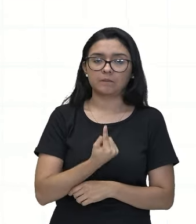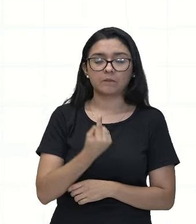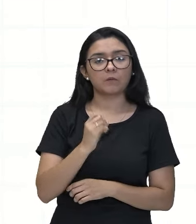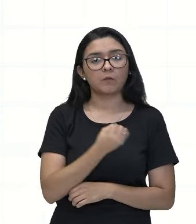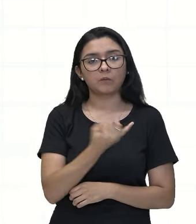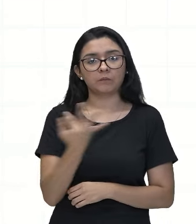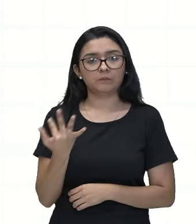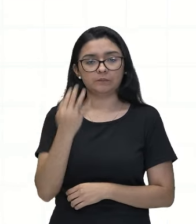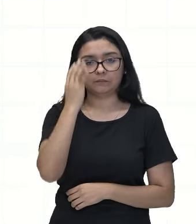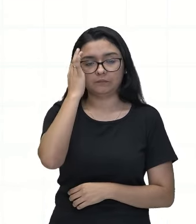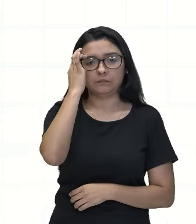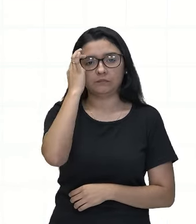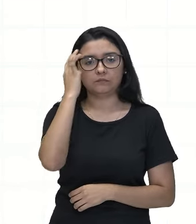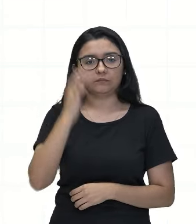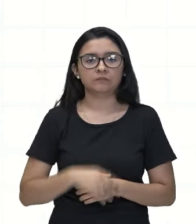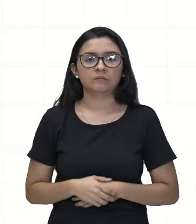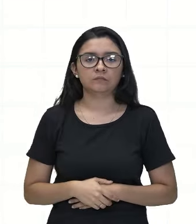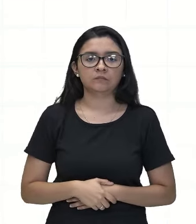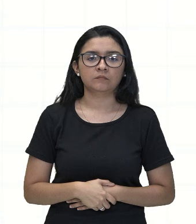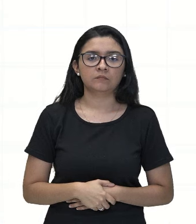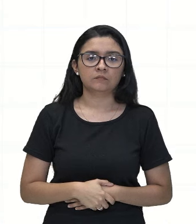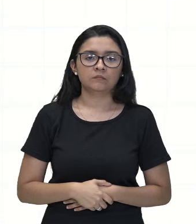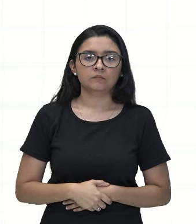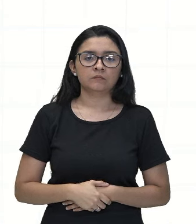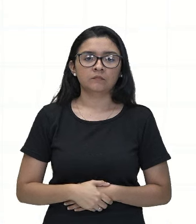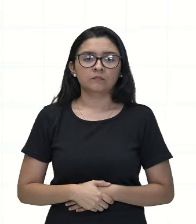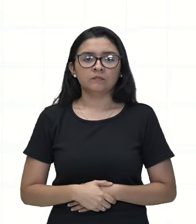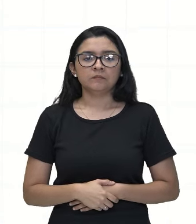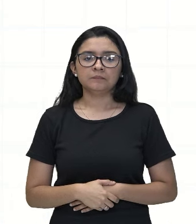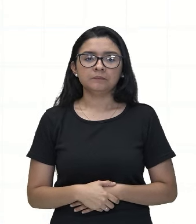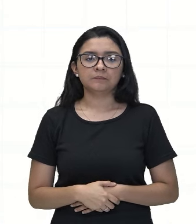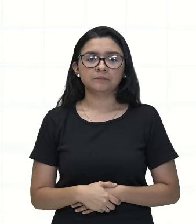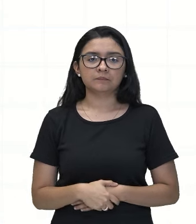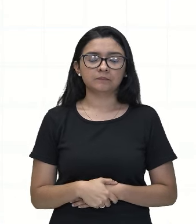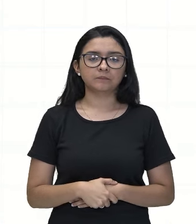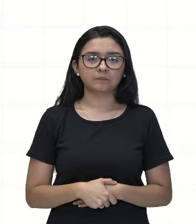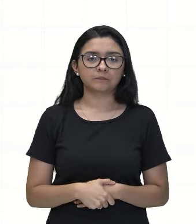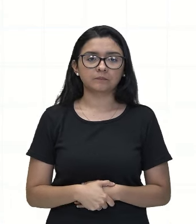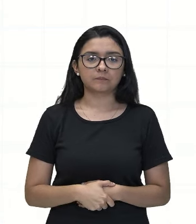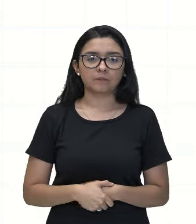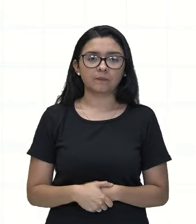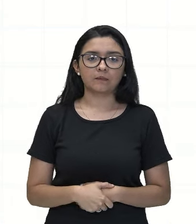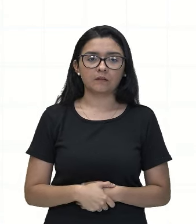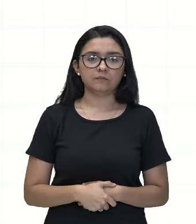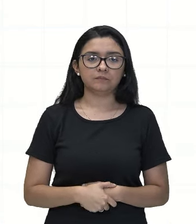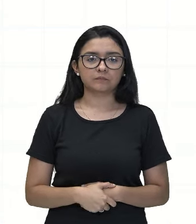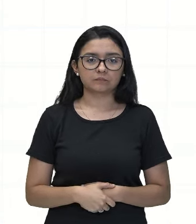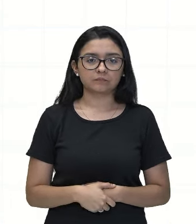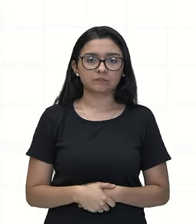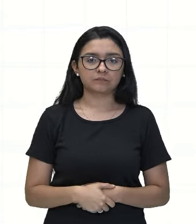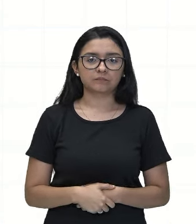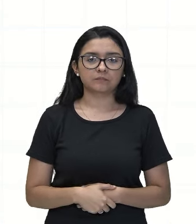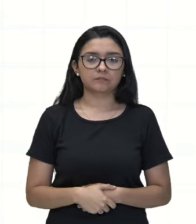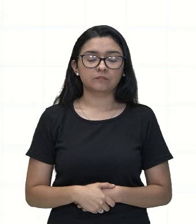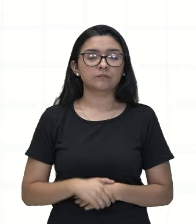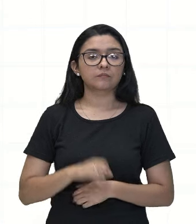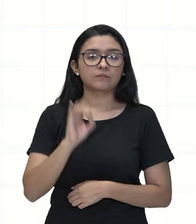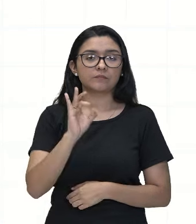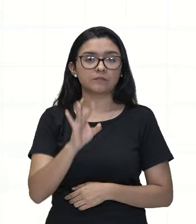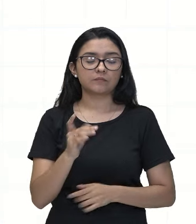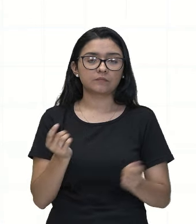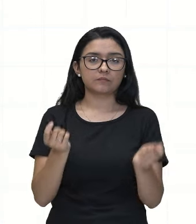no plural reinava ou Reinavam tá só isso só vai